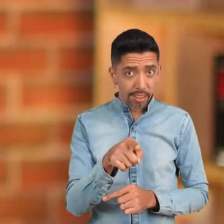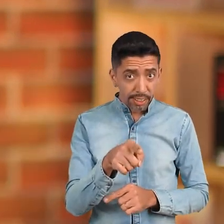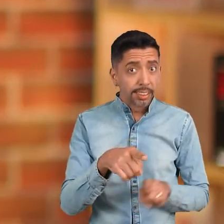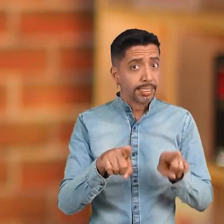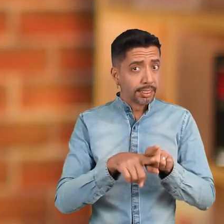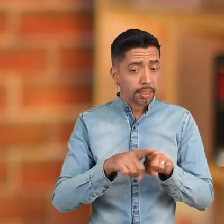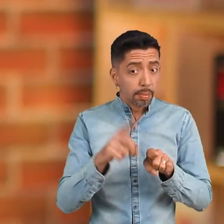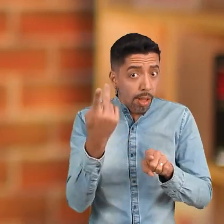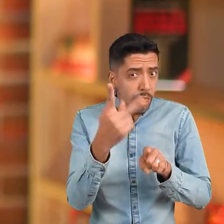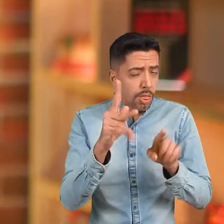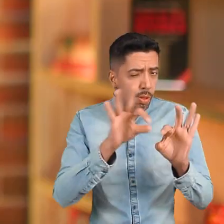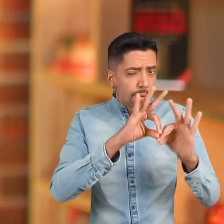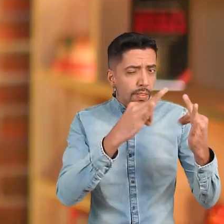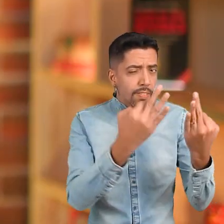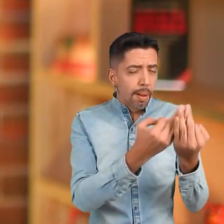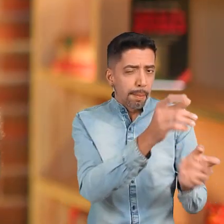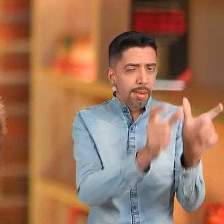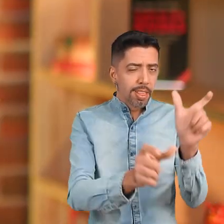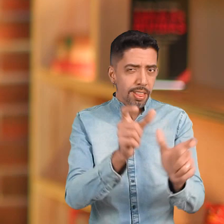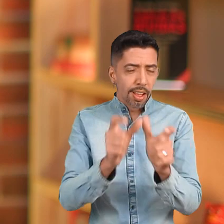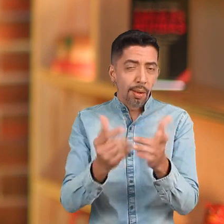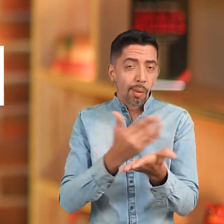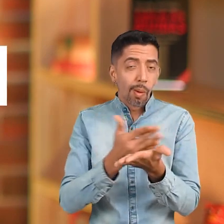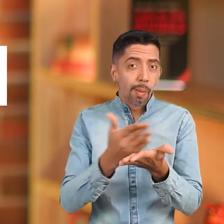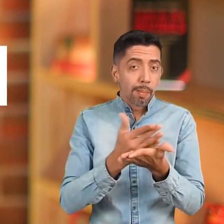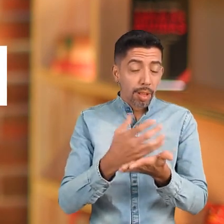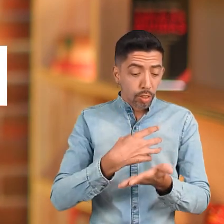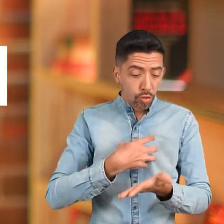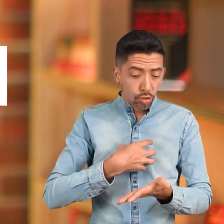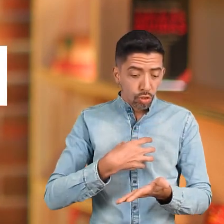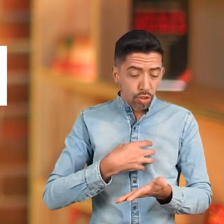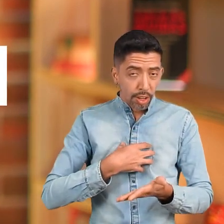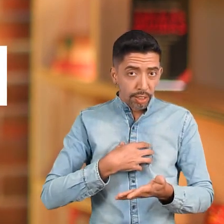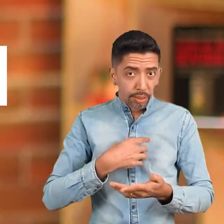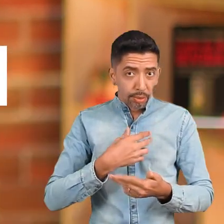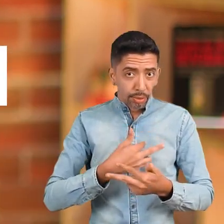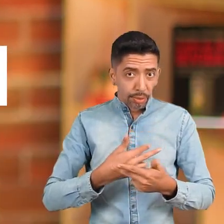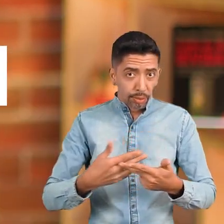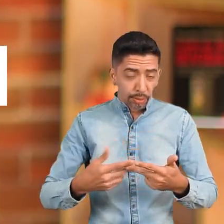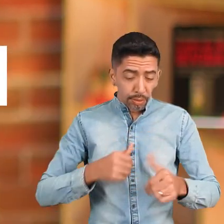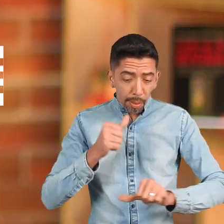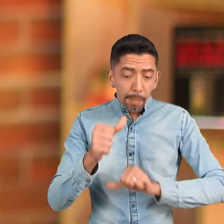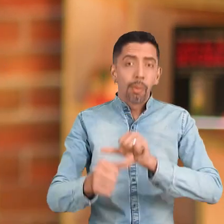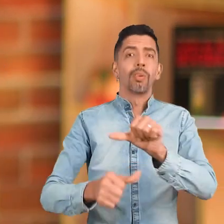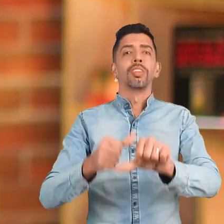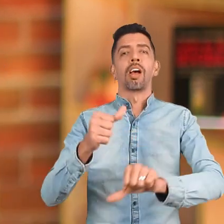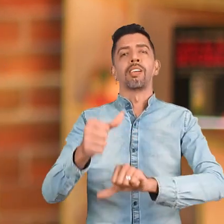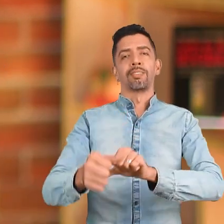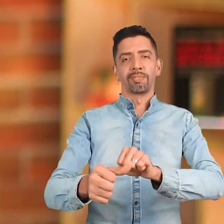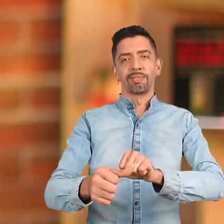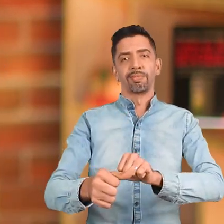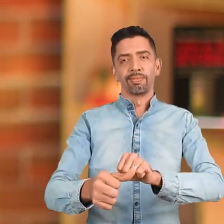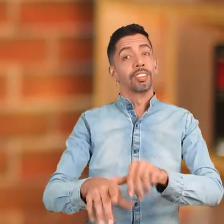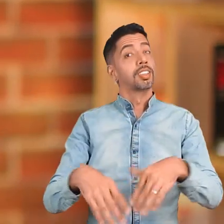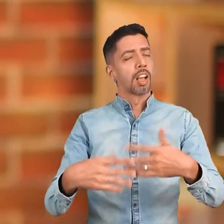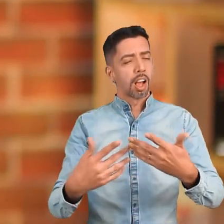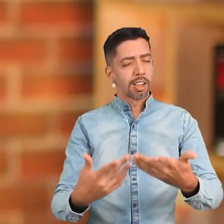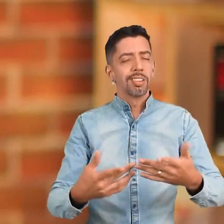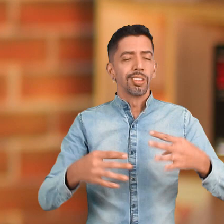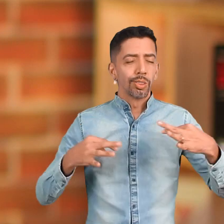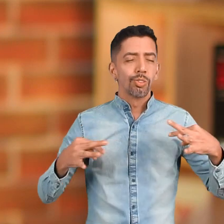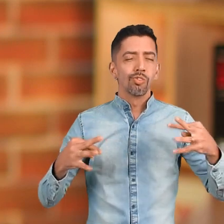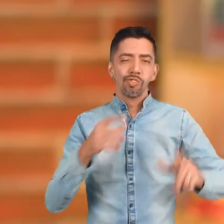seus familiares comecem a mudar o jeito de fazer. Aí todos nós estaremos praticando